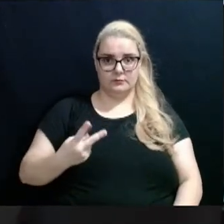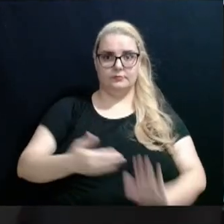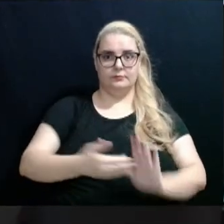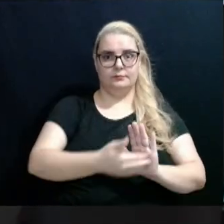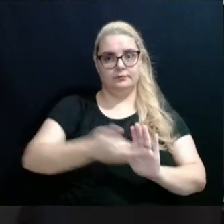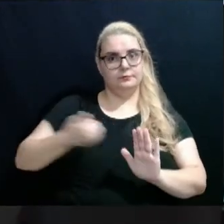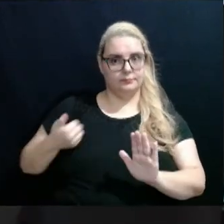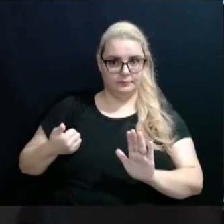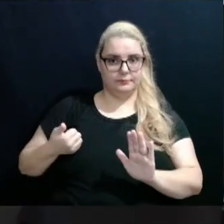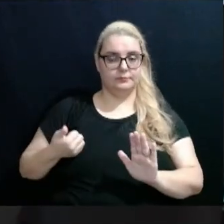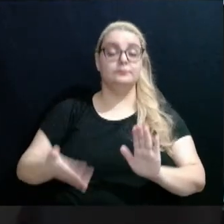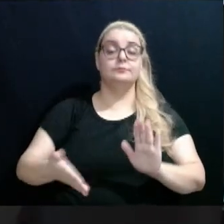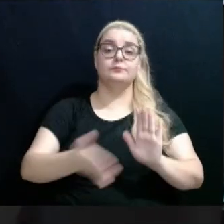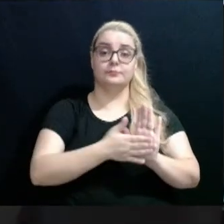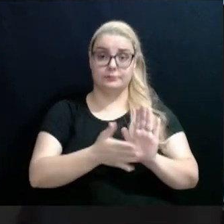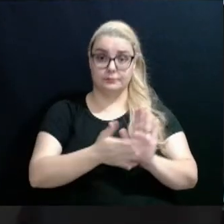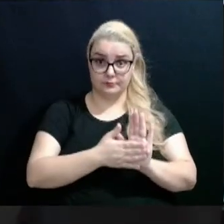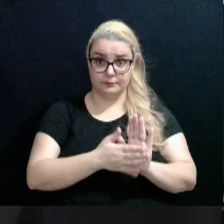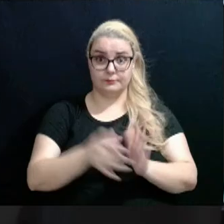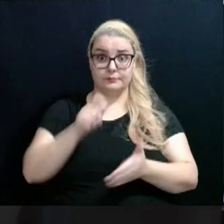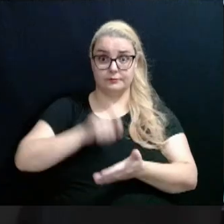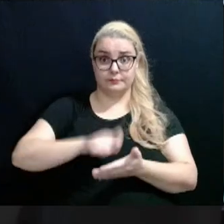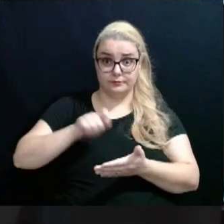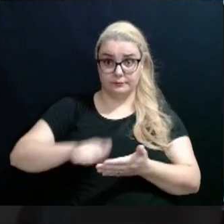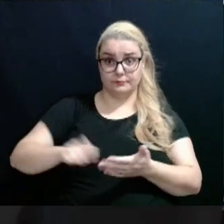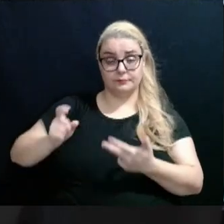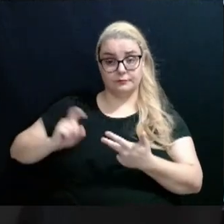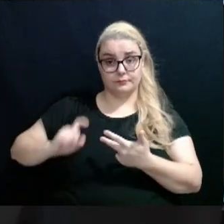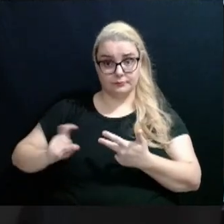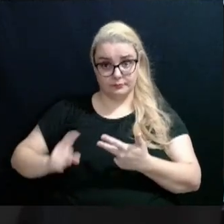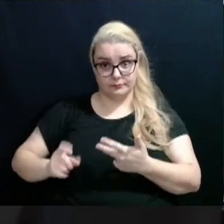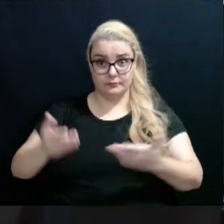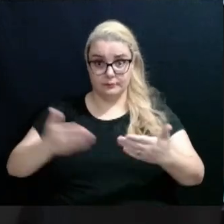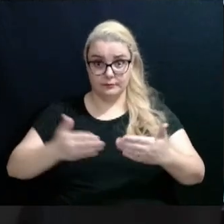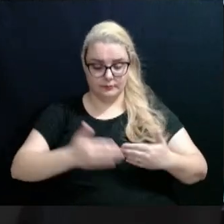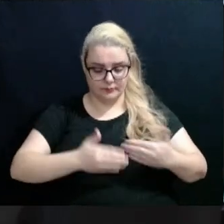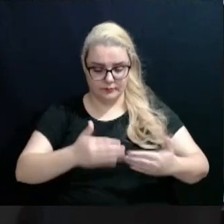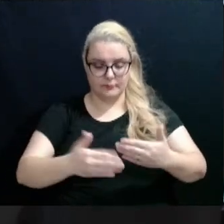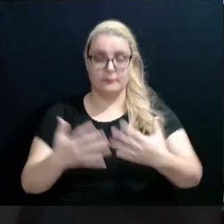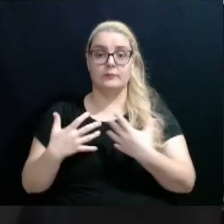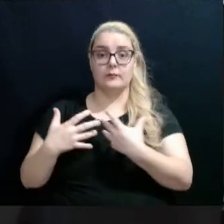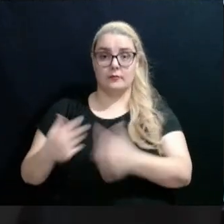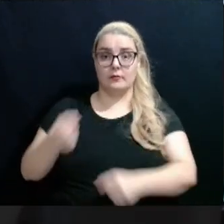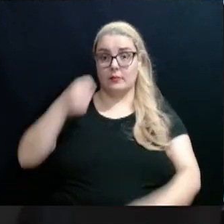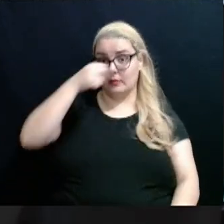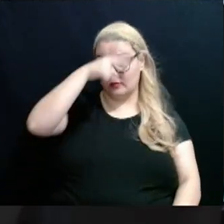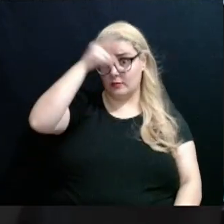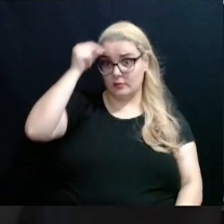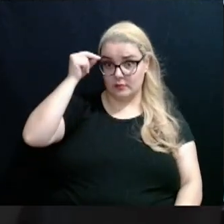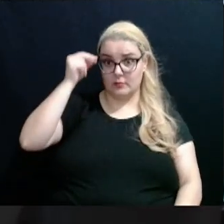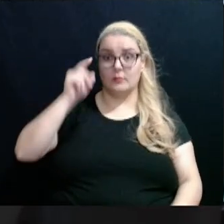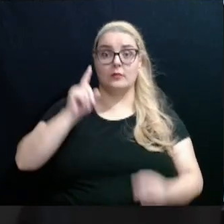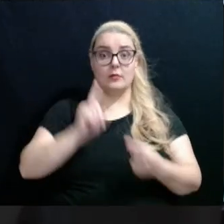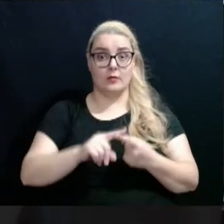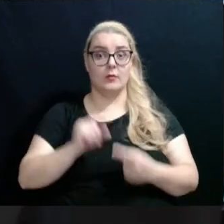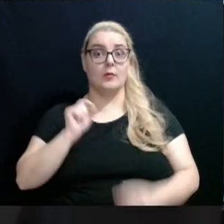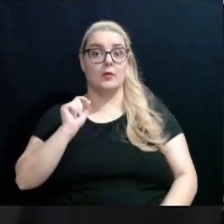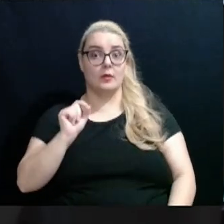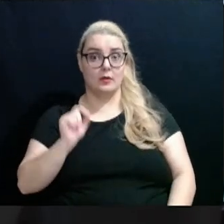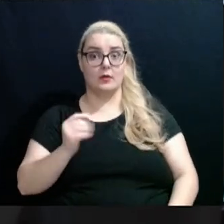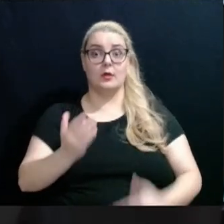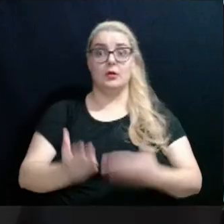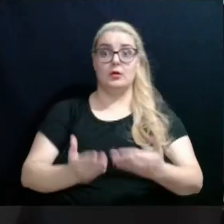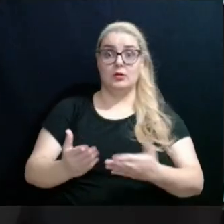As propostas de autoria do Executivo vão agora seguir para a sanção do prefeito. Uma delas é a que trata do plano